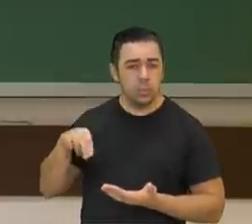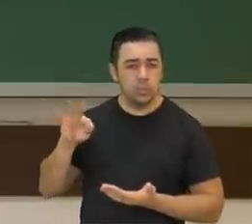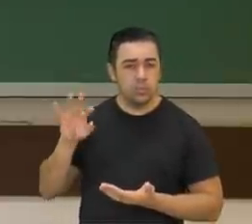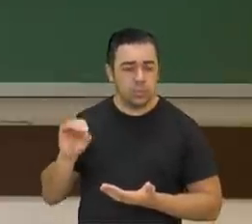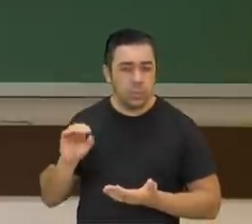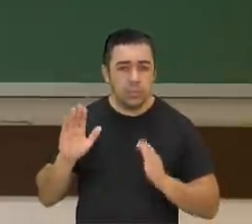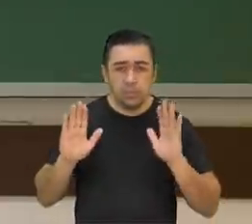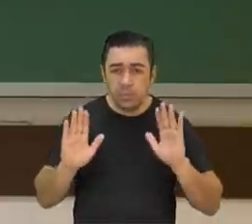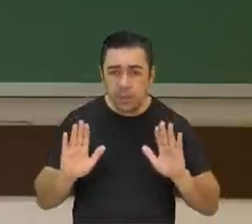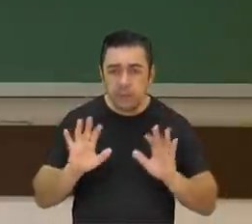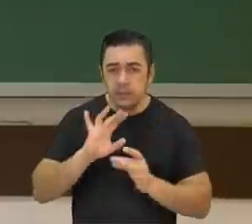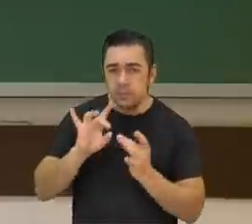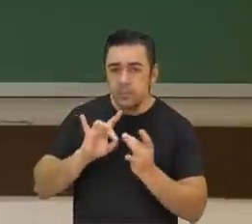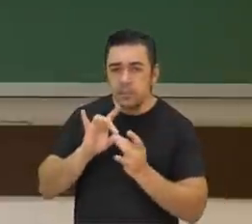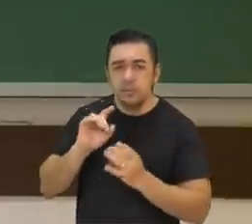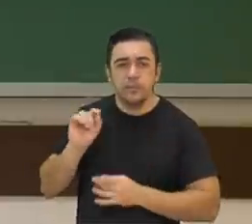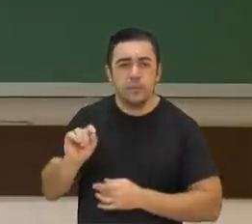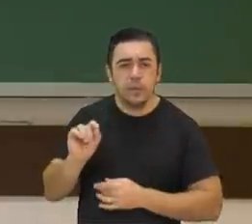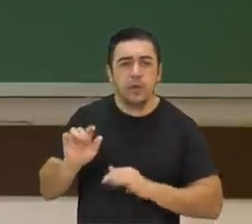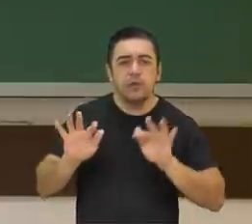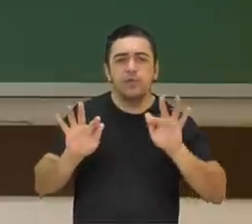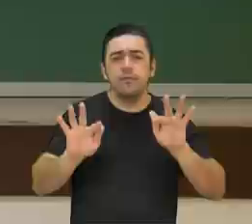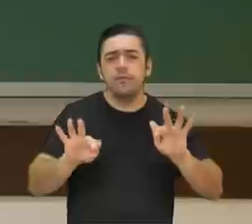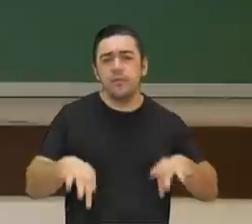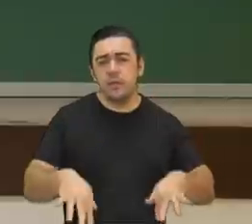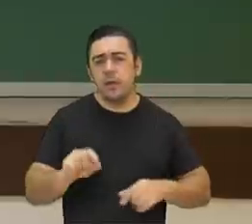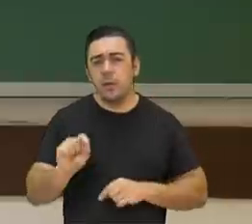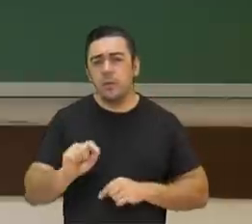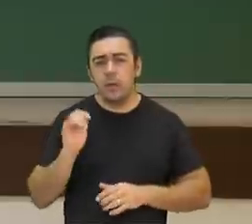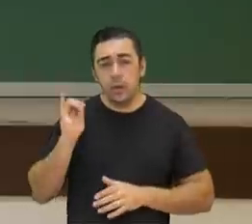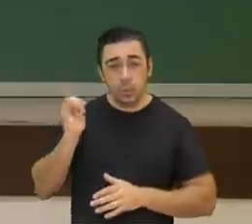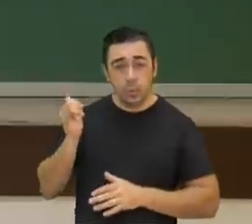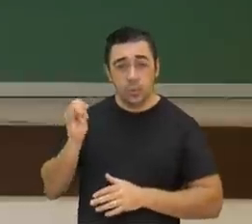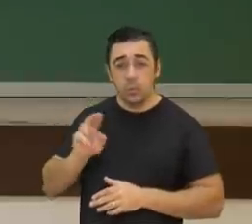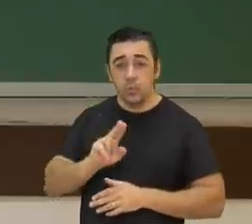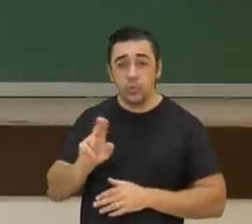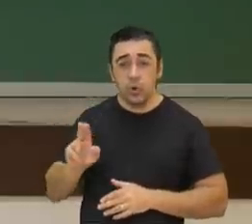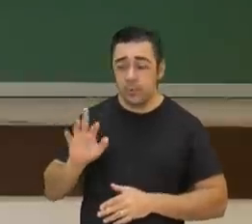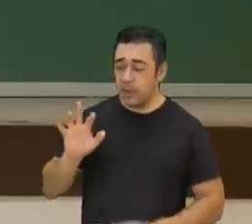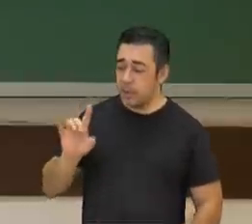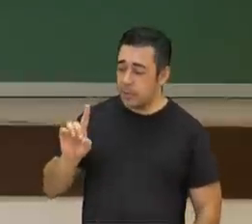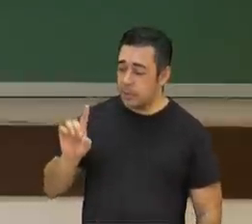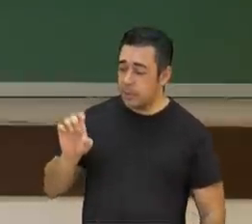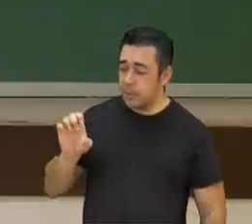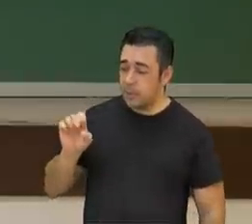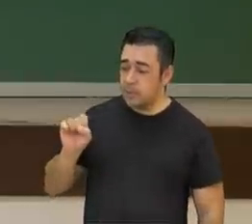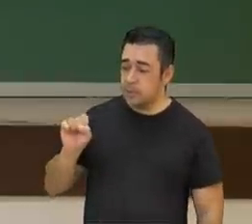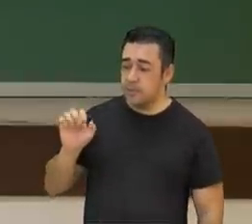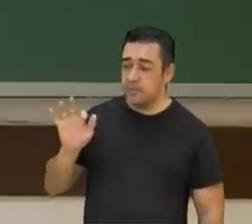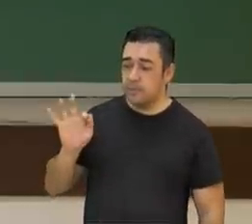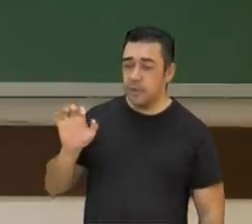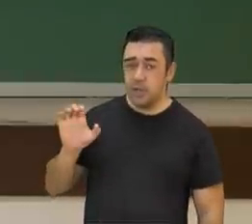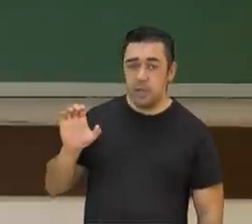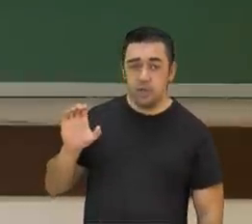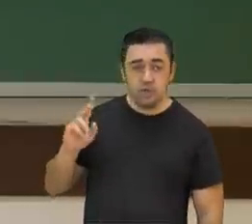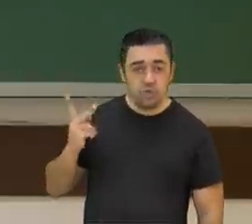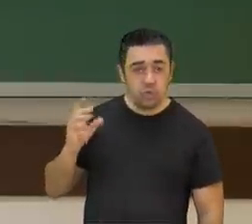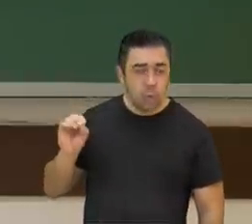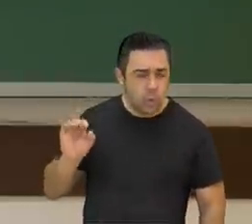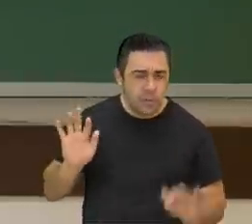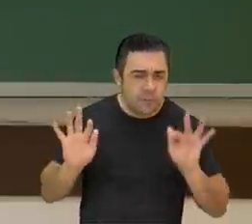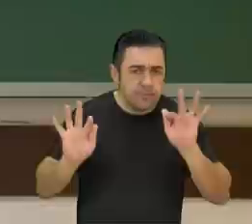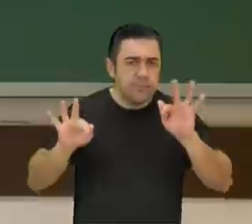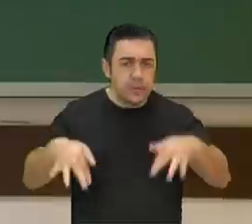parte específica dos contos, que é o final do conto, aquilo que a gente chama na literatura de desfecho. Espero que vocês